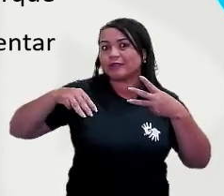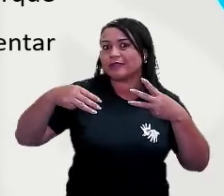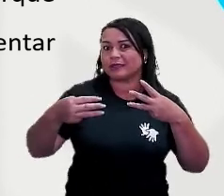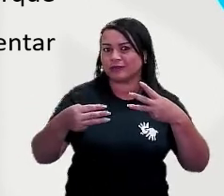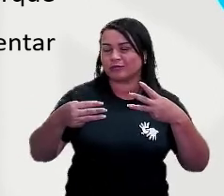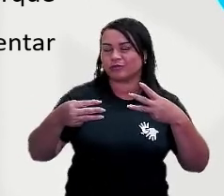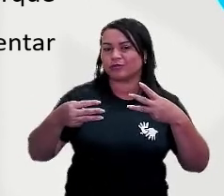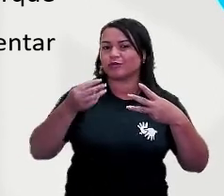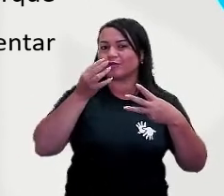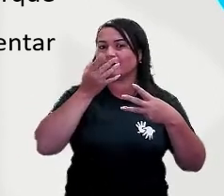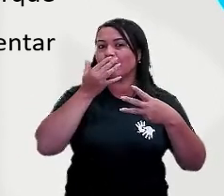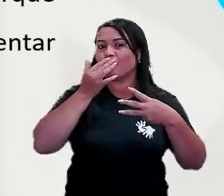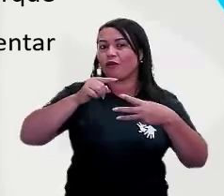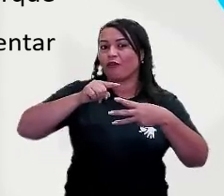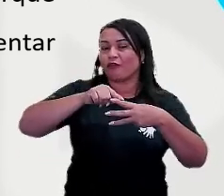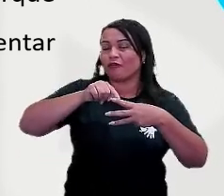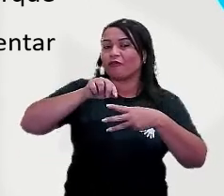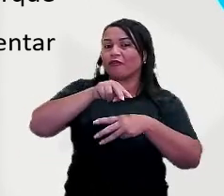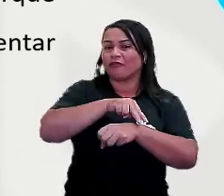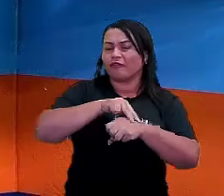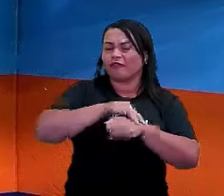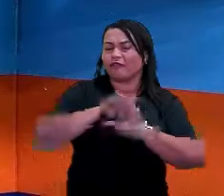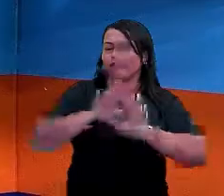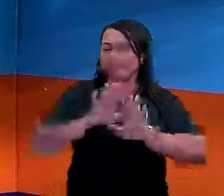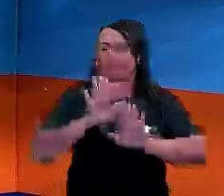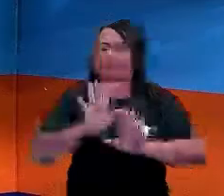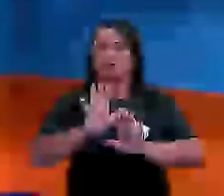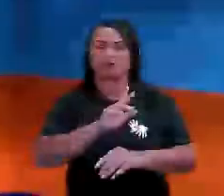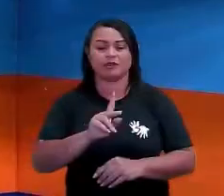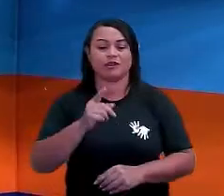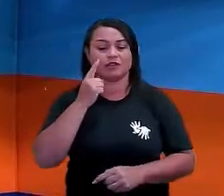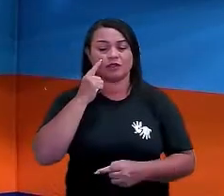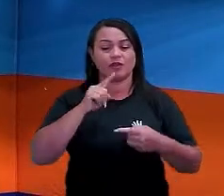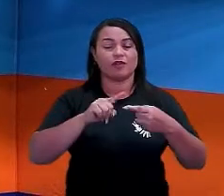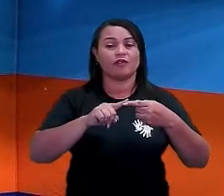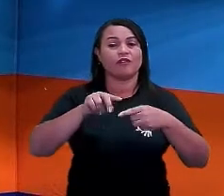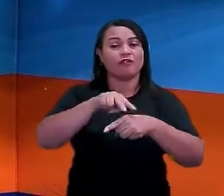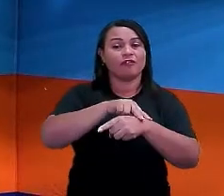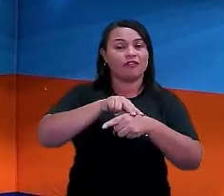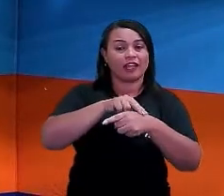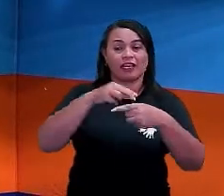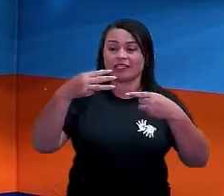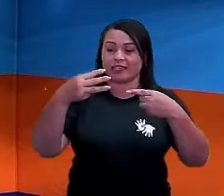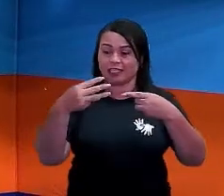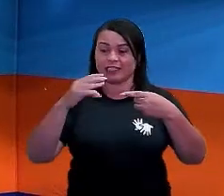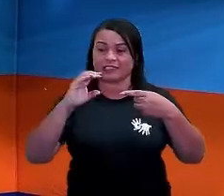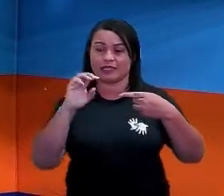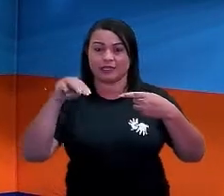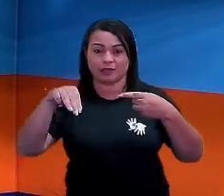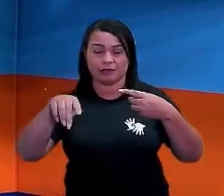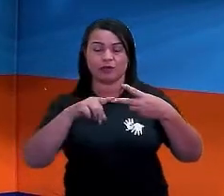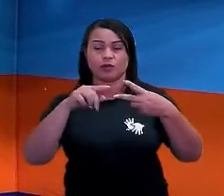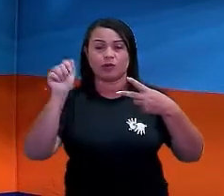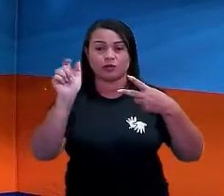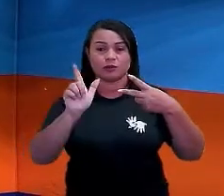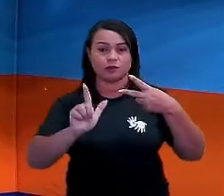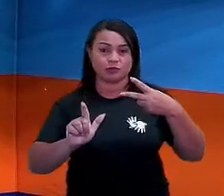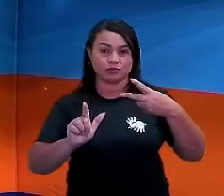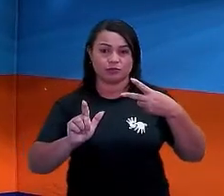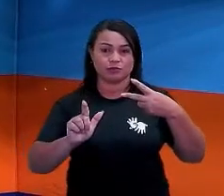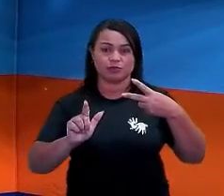do verde. Opa, peraí, professora. Então, vamos lá. Verde, 3 centímetros. O azul,